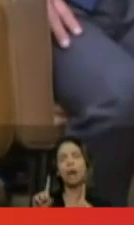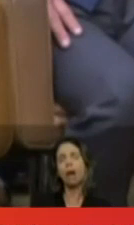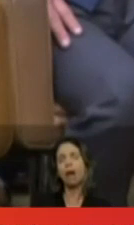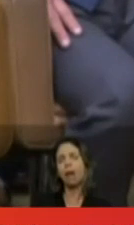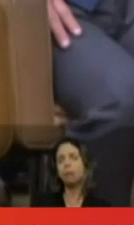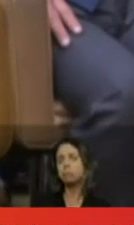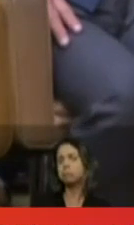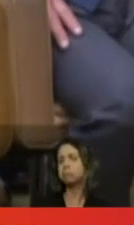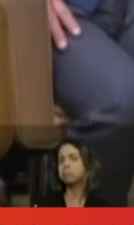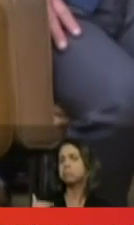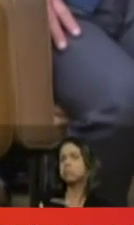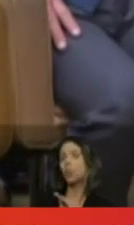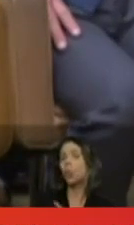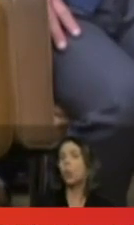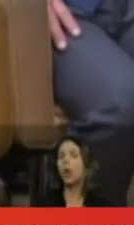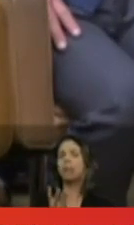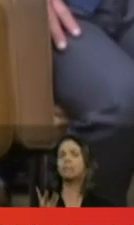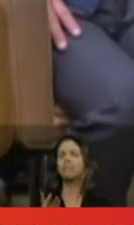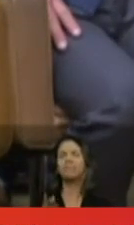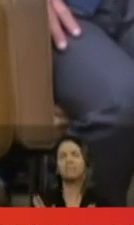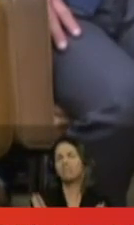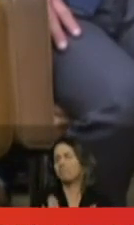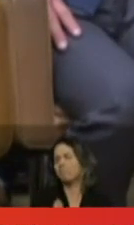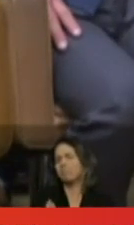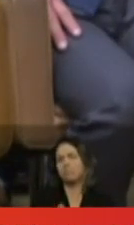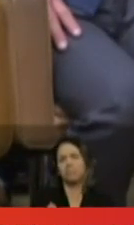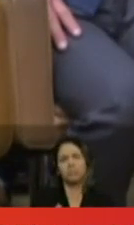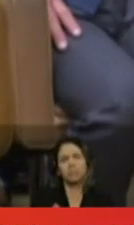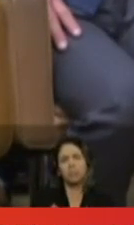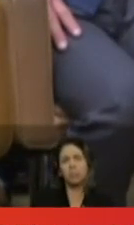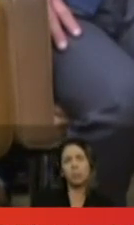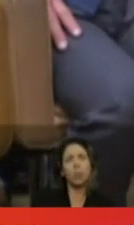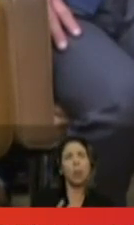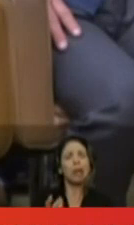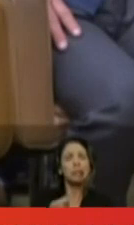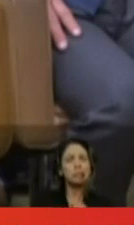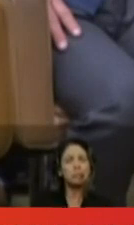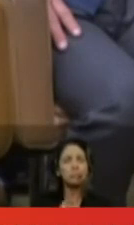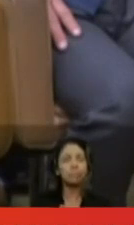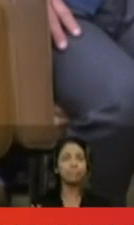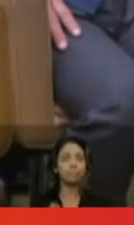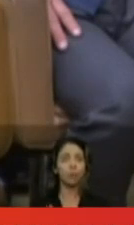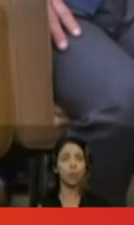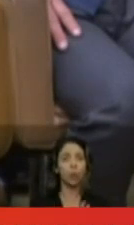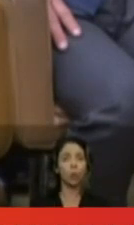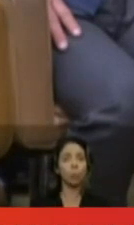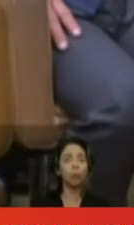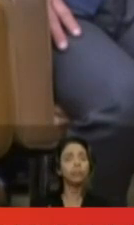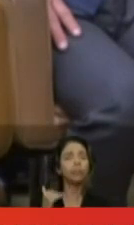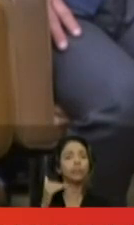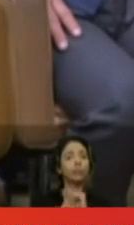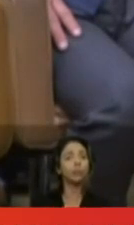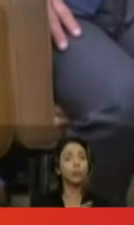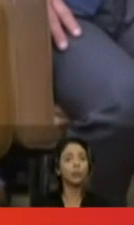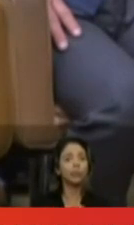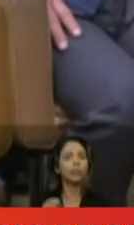discordar, está estabelecida. Então, mas você acha que o STF sabe discordar de quem tem outra visão ou opinião?